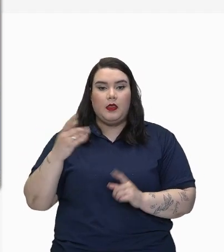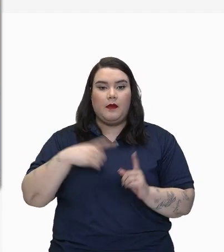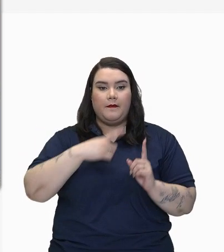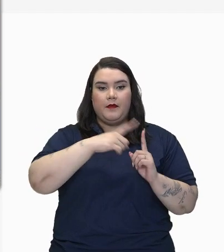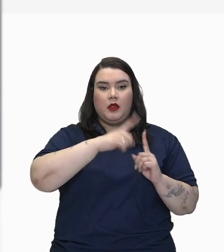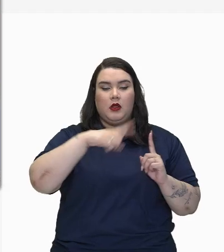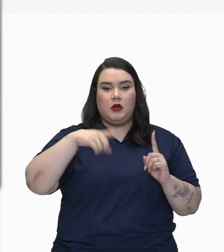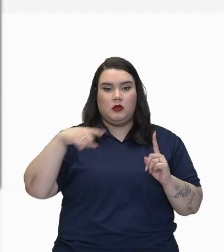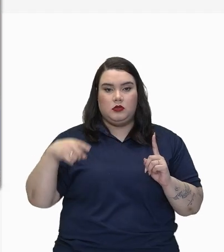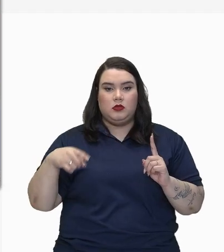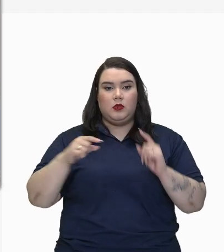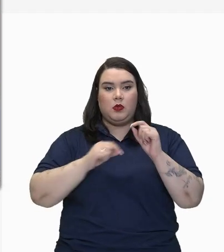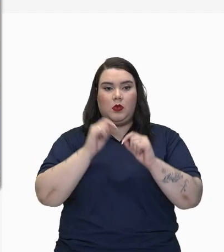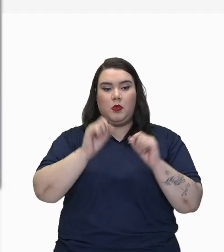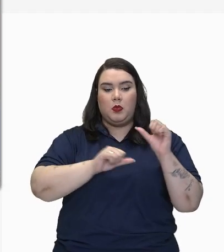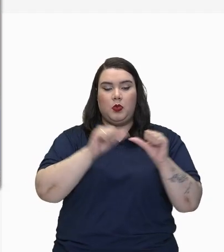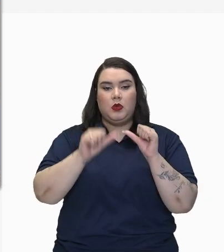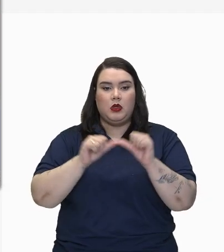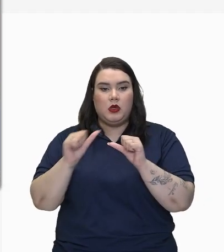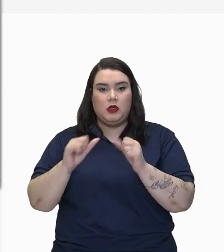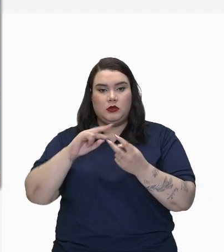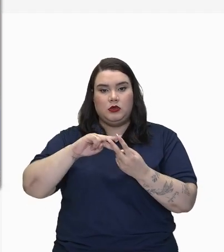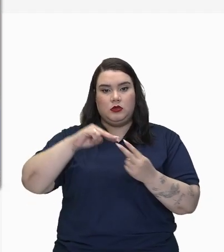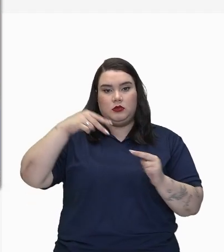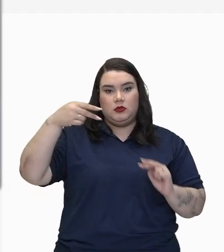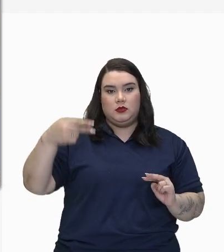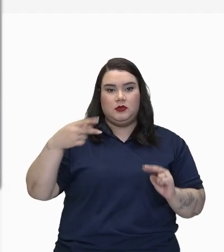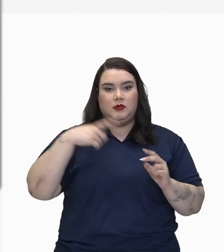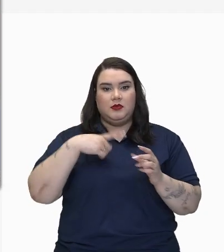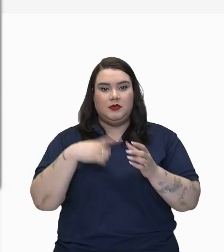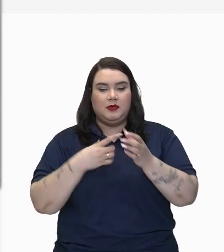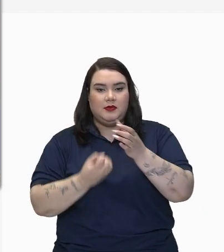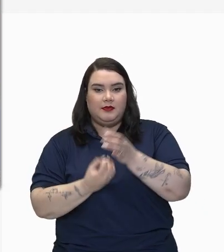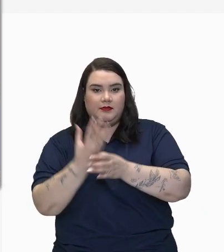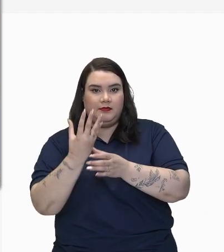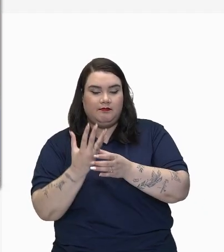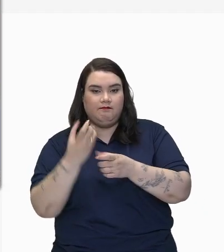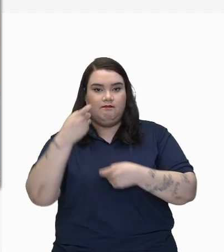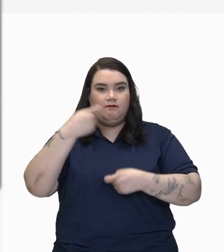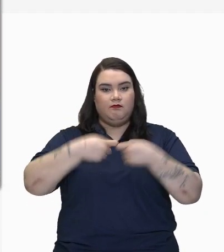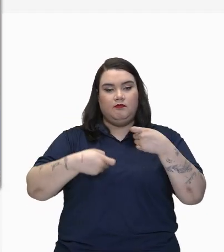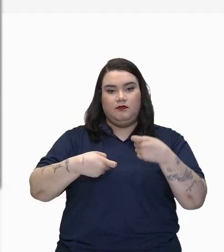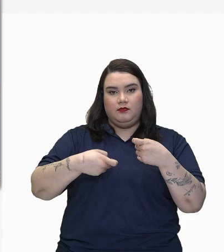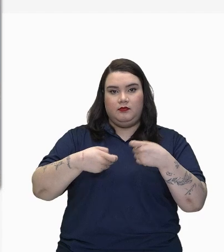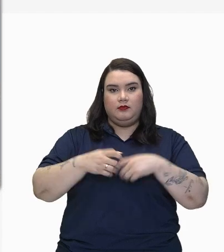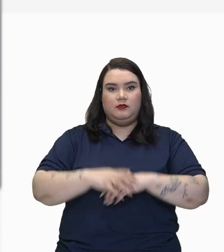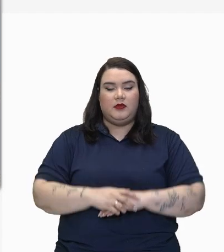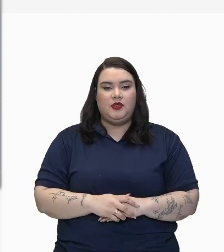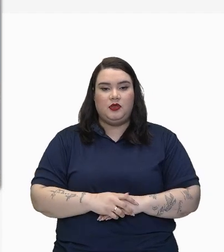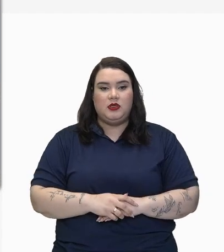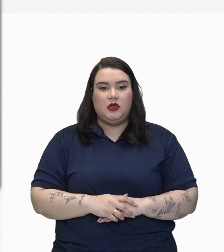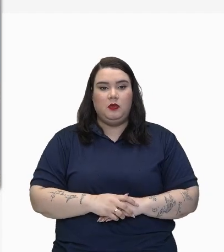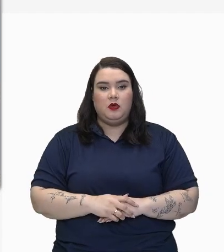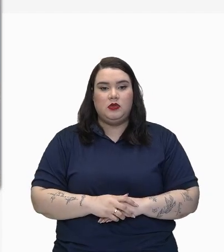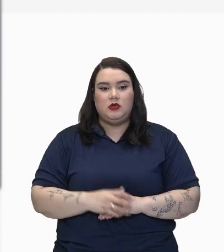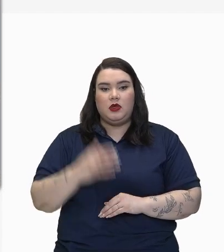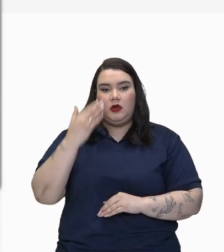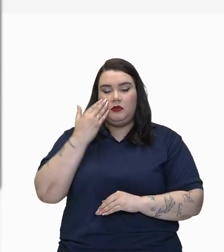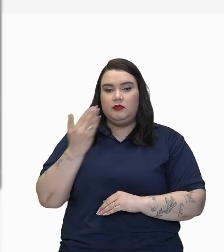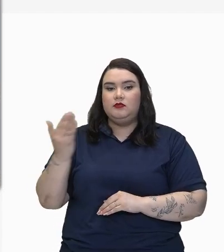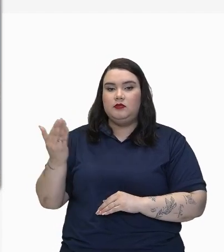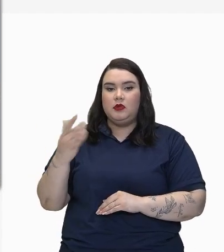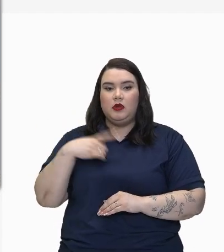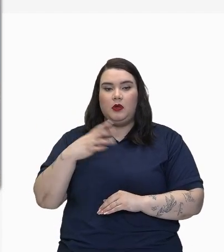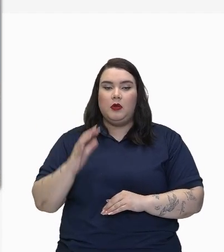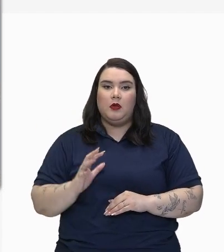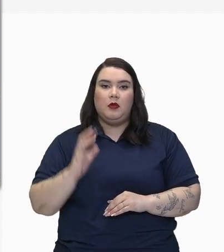elas são causadas por mutações genéticas e pela reprodução sexuada. né, quando ocorre o processo de reprodução sexuada,